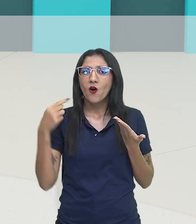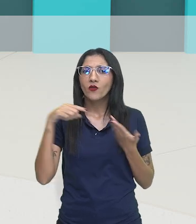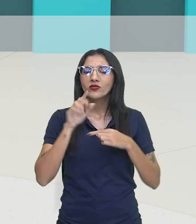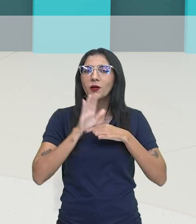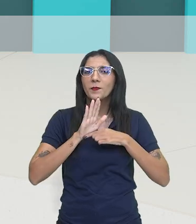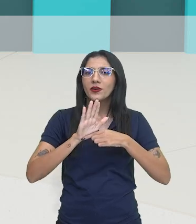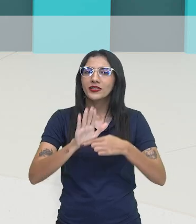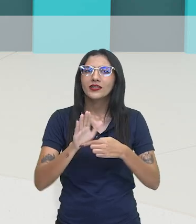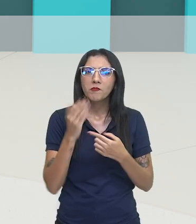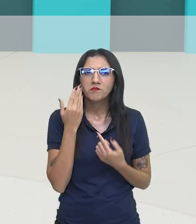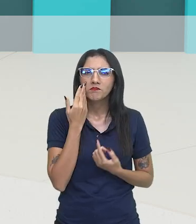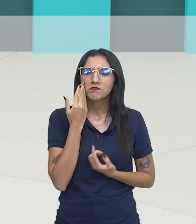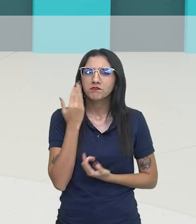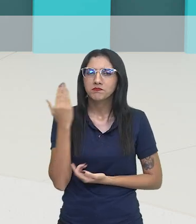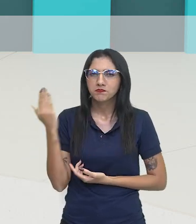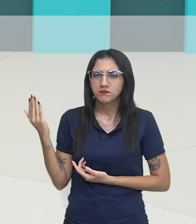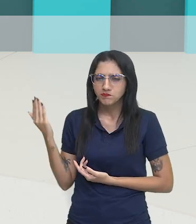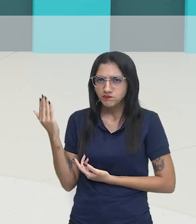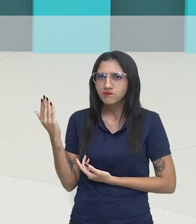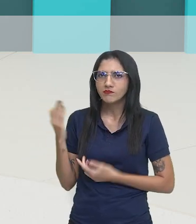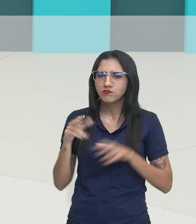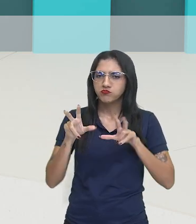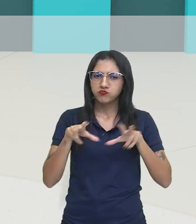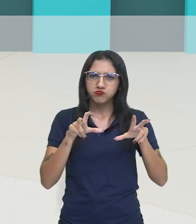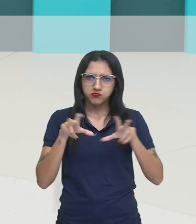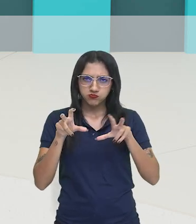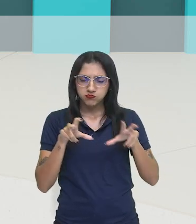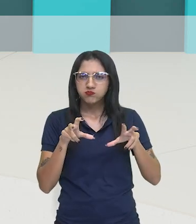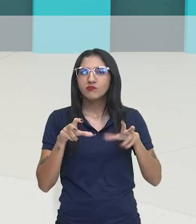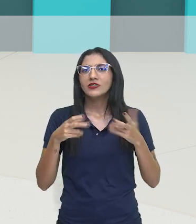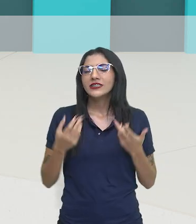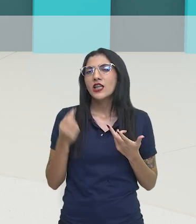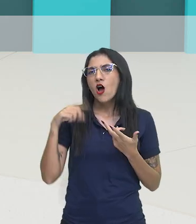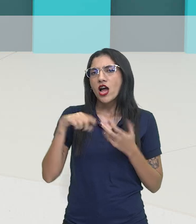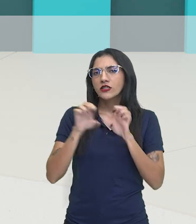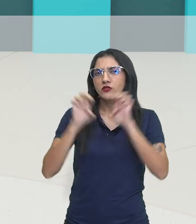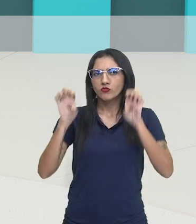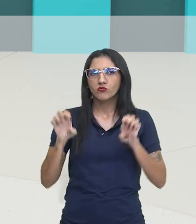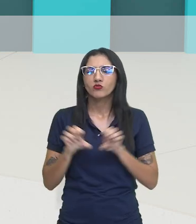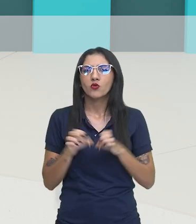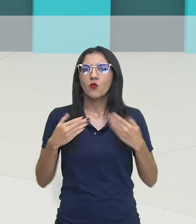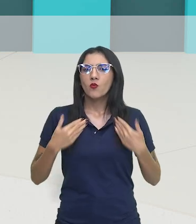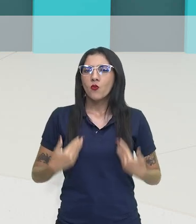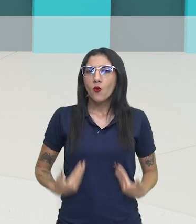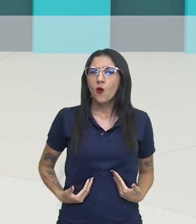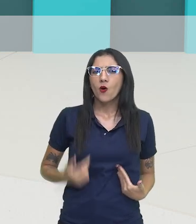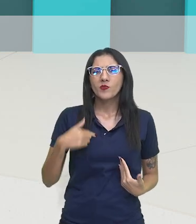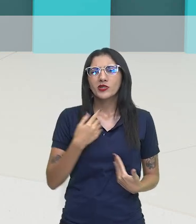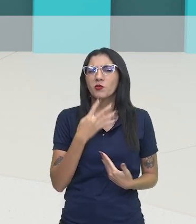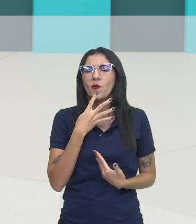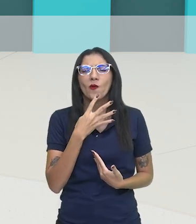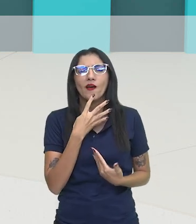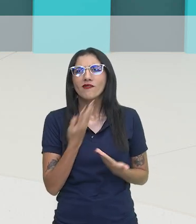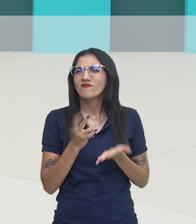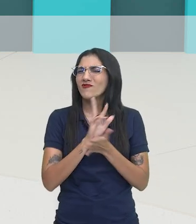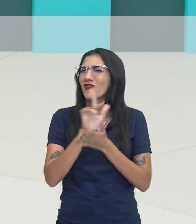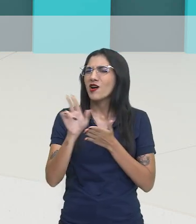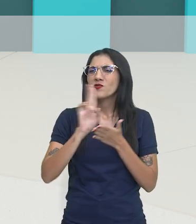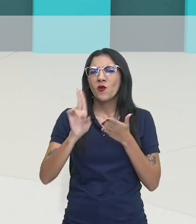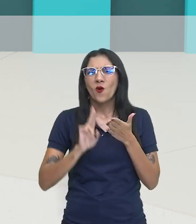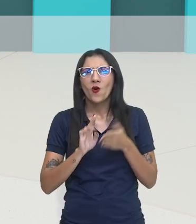apresento a região glútea. Esta estrutura corporal popularmente conhecida como